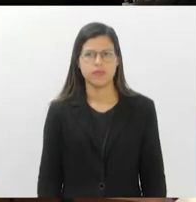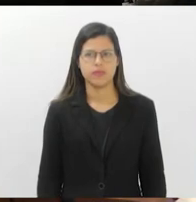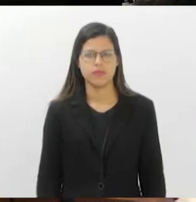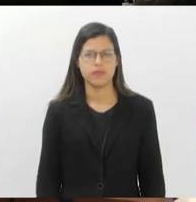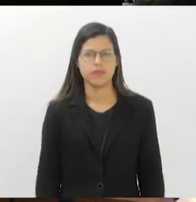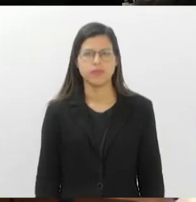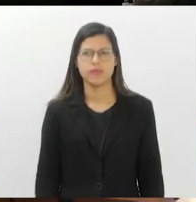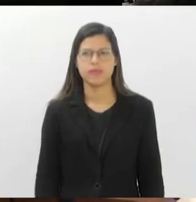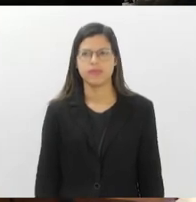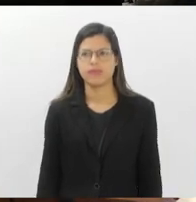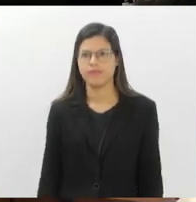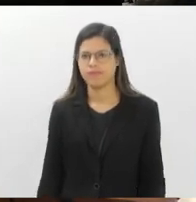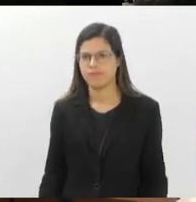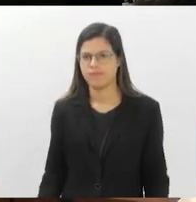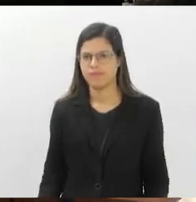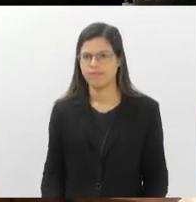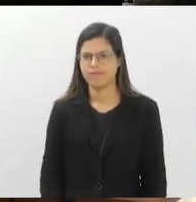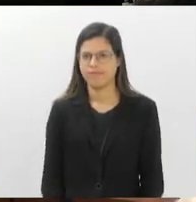E aí, gente?